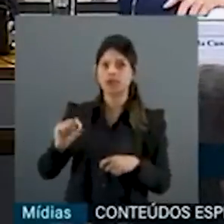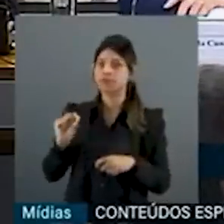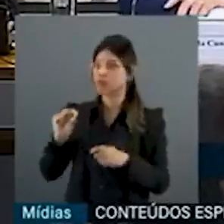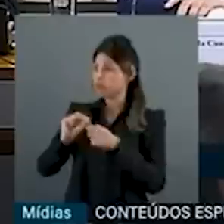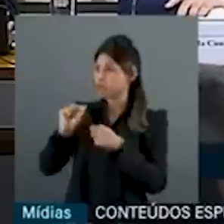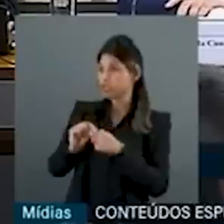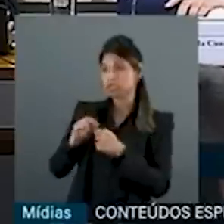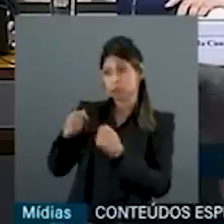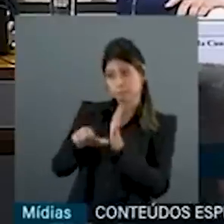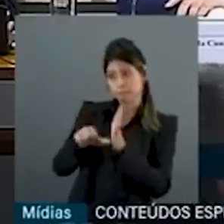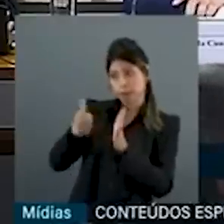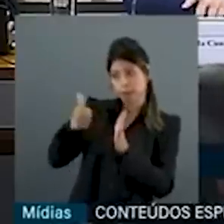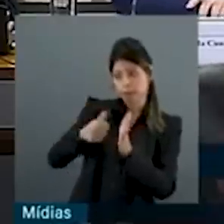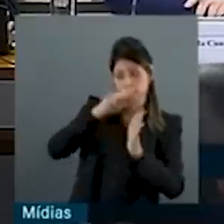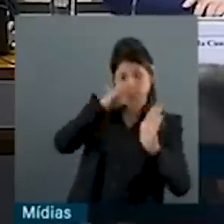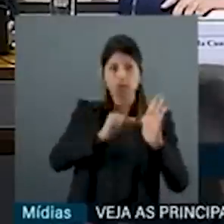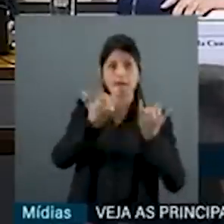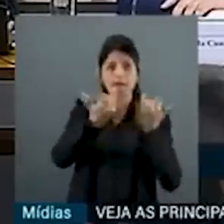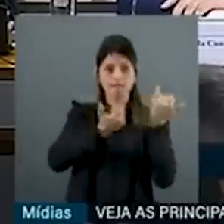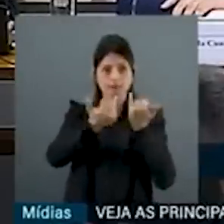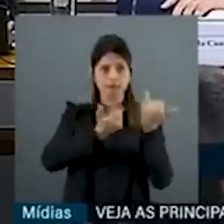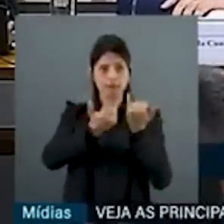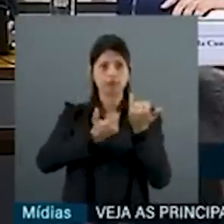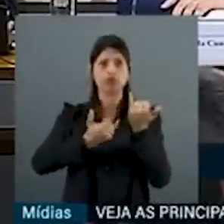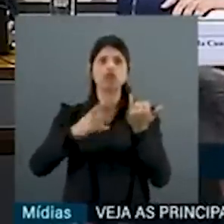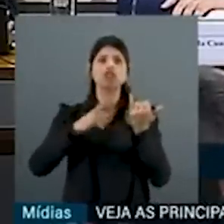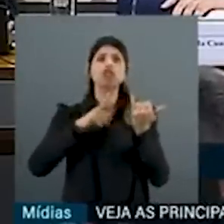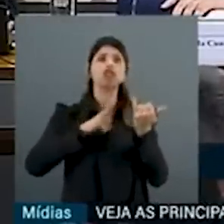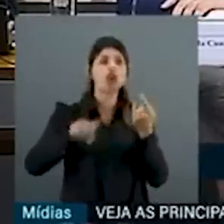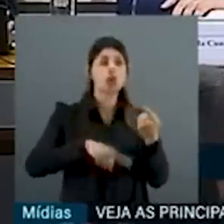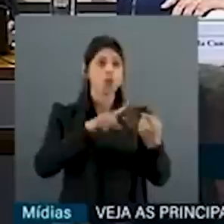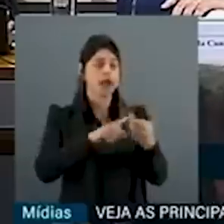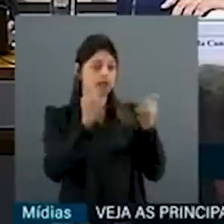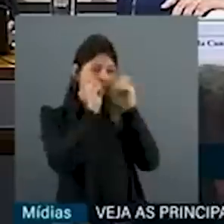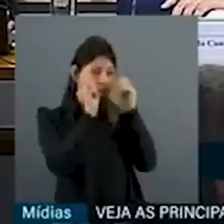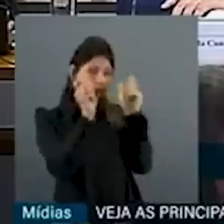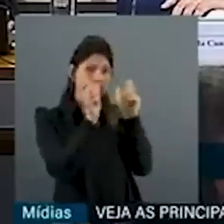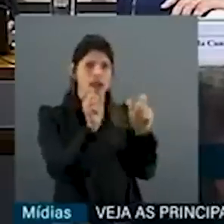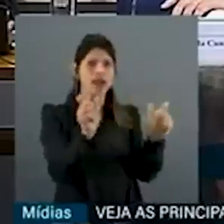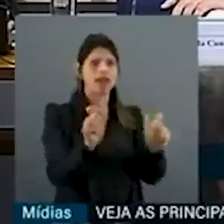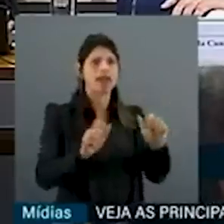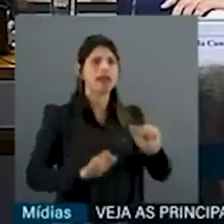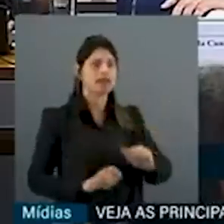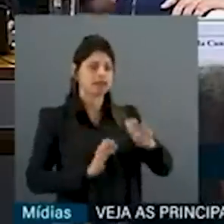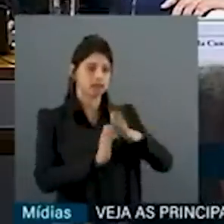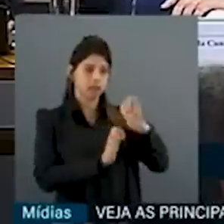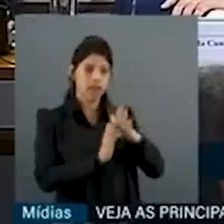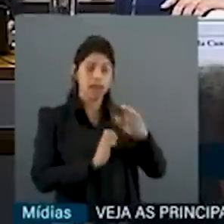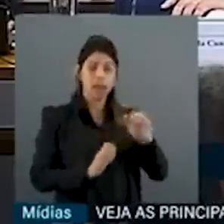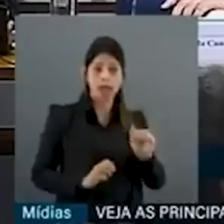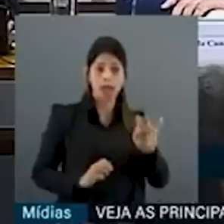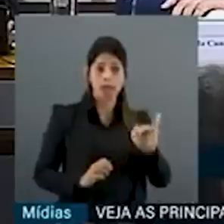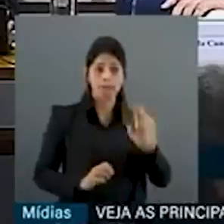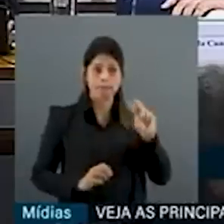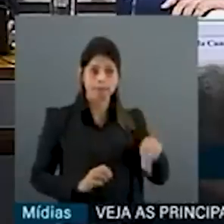planilha em que continha os alertas encaminhados pela ABIN a grupos e continha